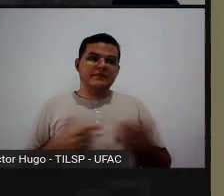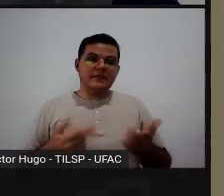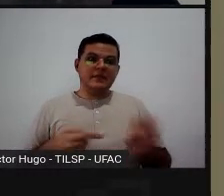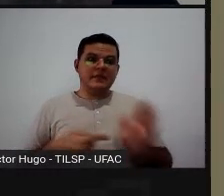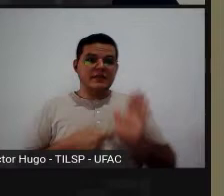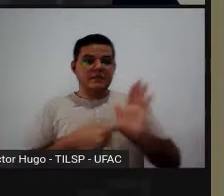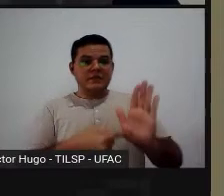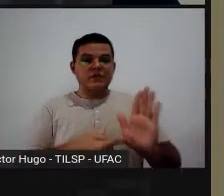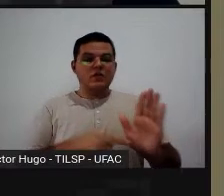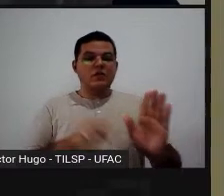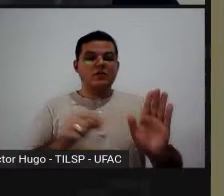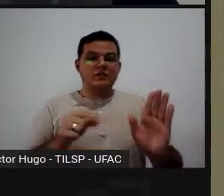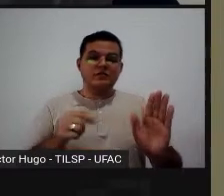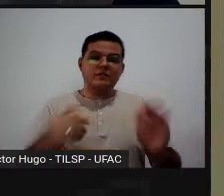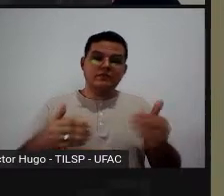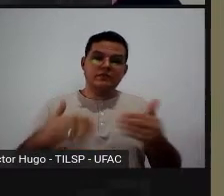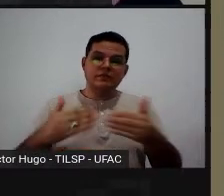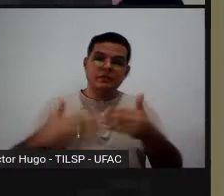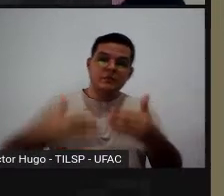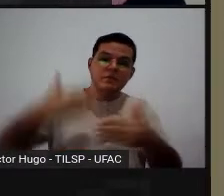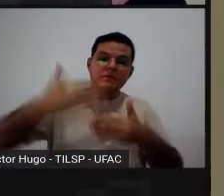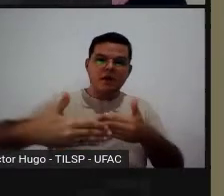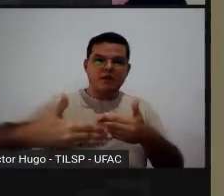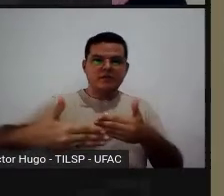décadas de 90, mais precisamente.